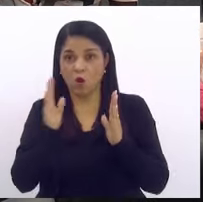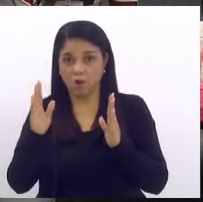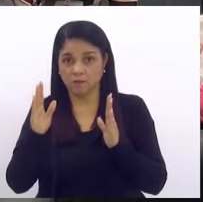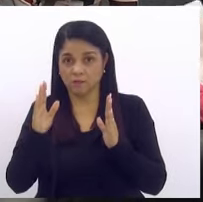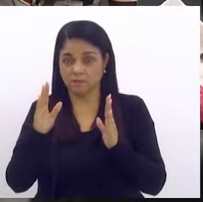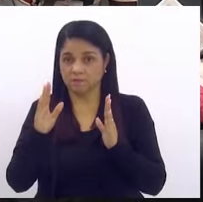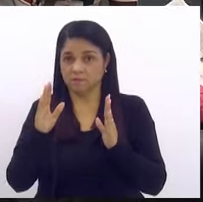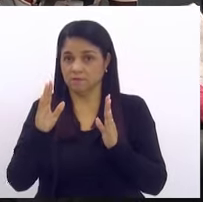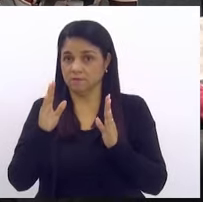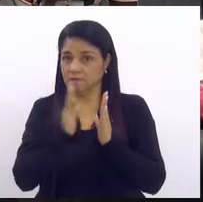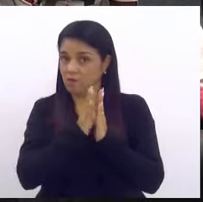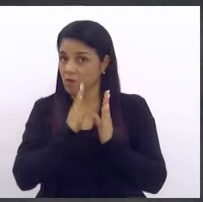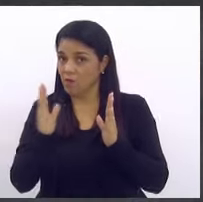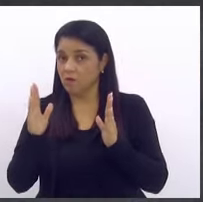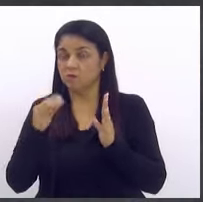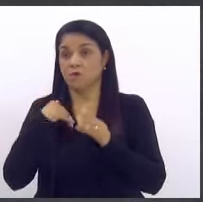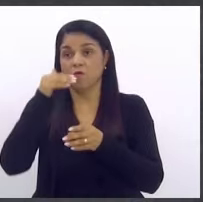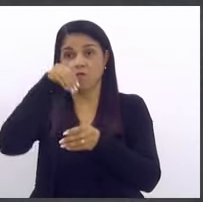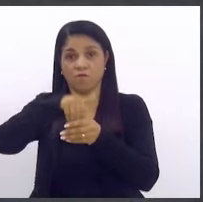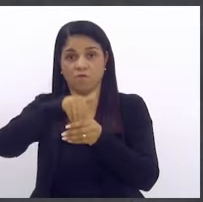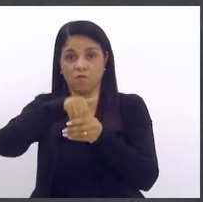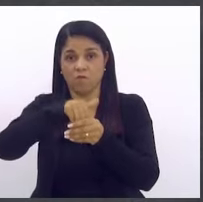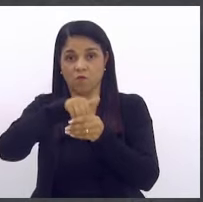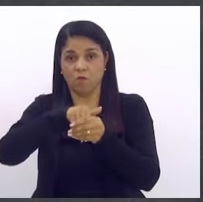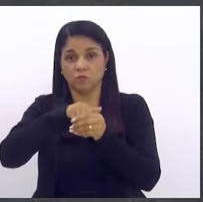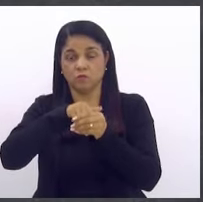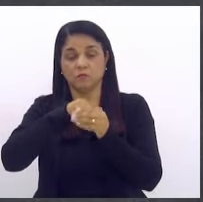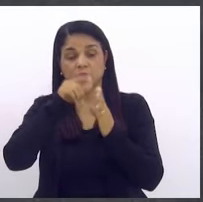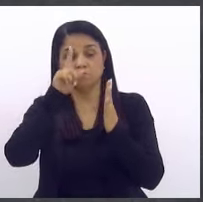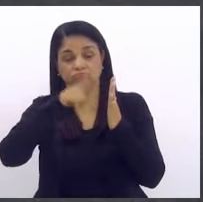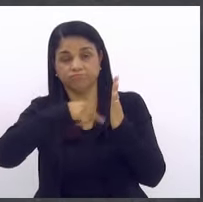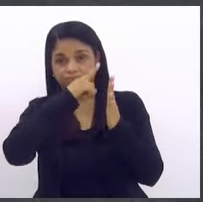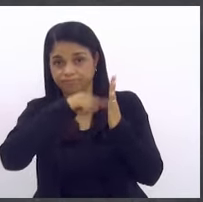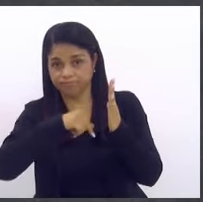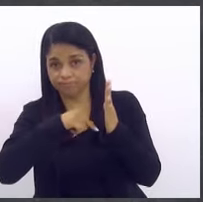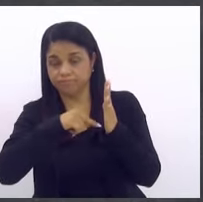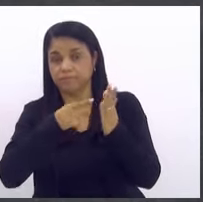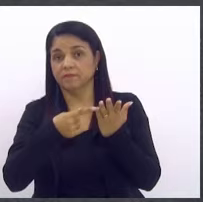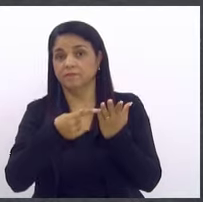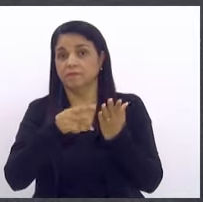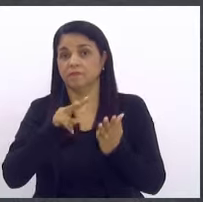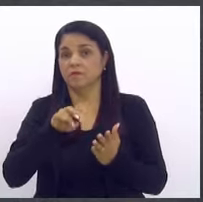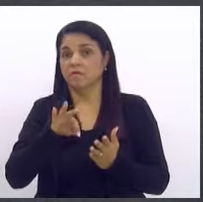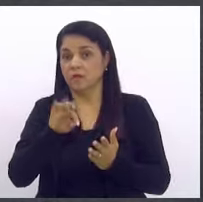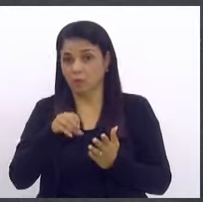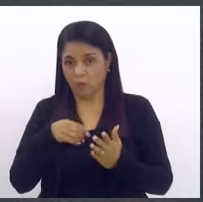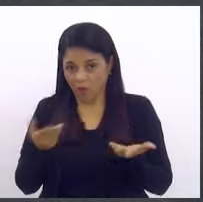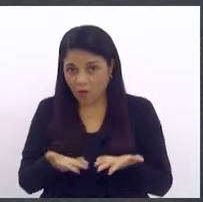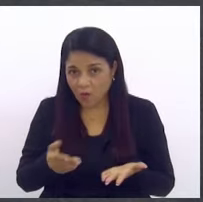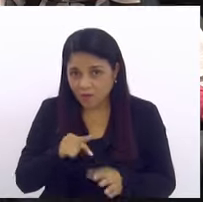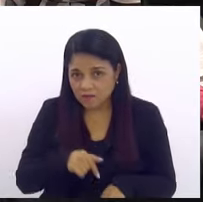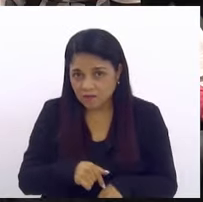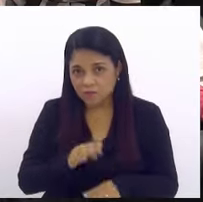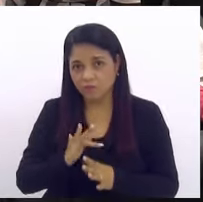quero dar o meu voto pela derrubada do veto. Em que momento eu faço? Agora? No final.